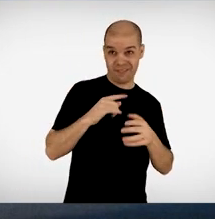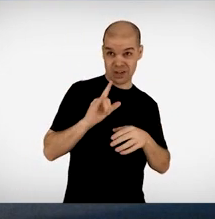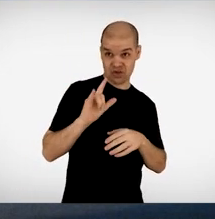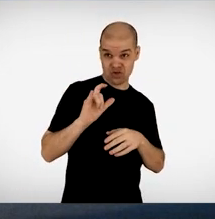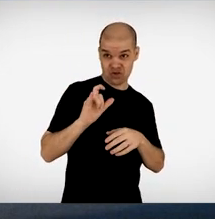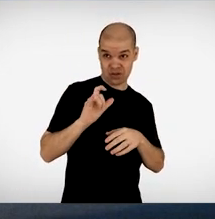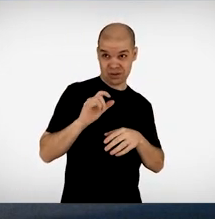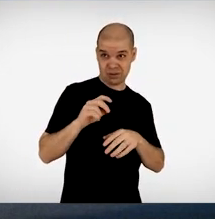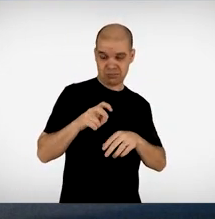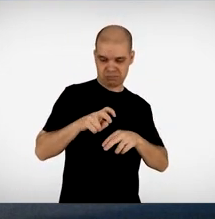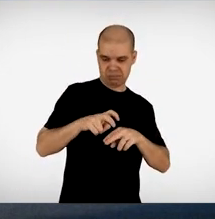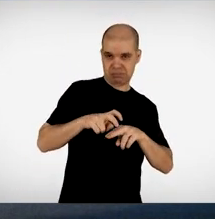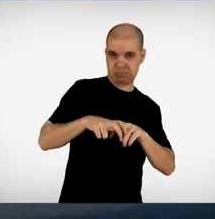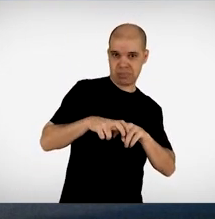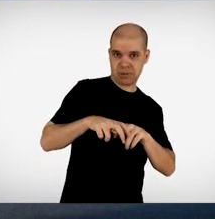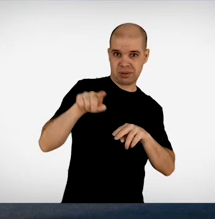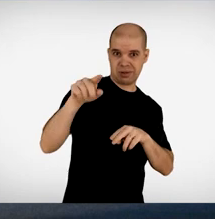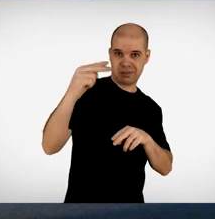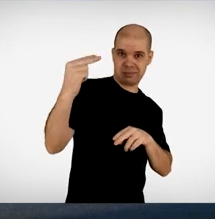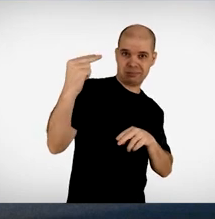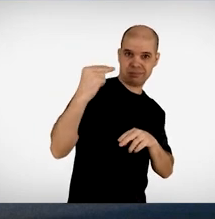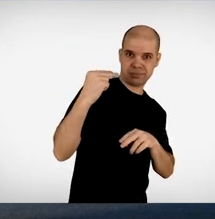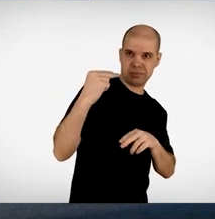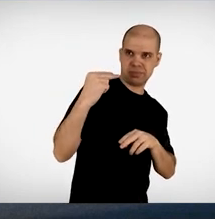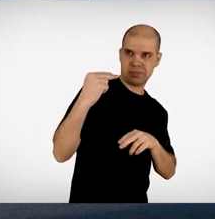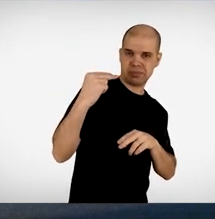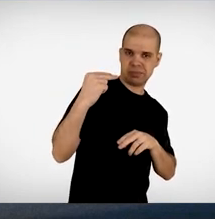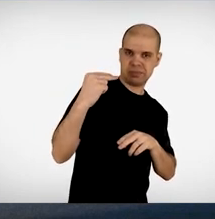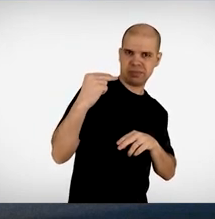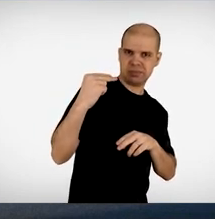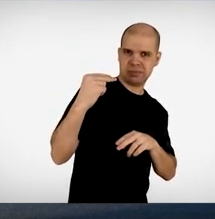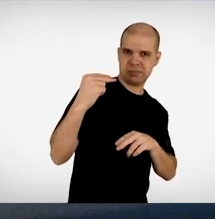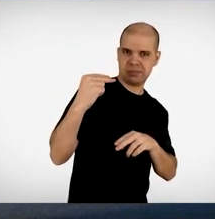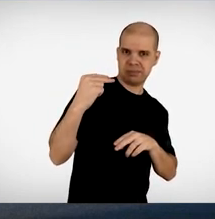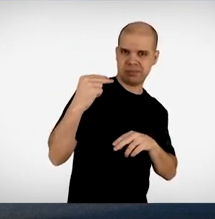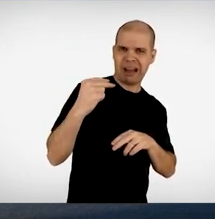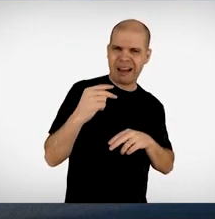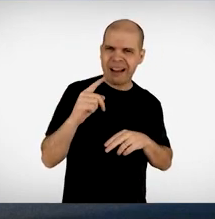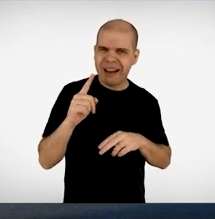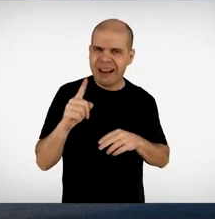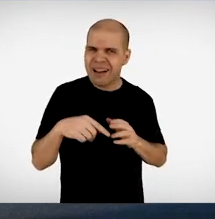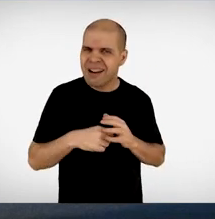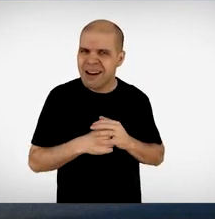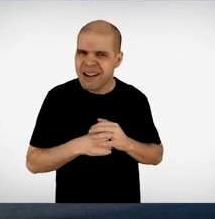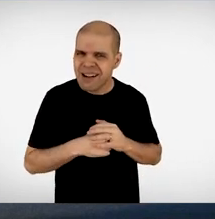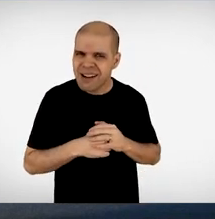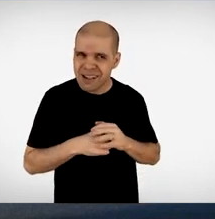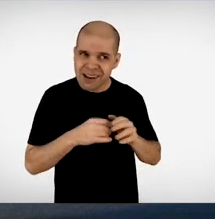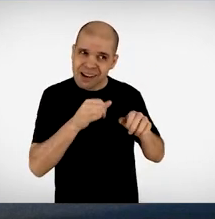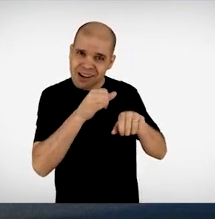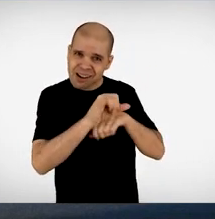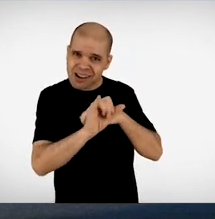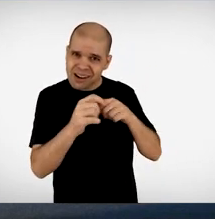eu acho. Porque ela é tão bonita, tão diferente, né? E ela faz um pum, né? E ela que faz é um pum no xixi, gente.